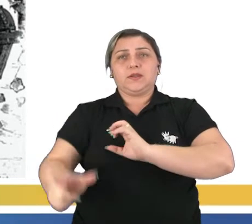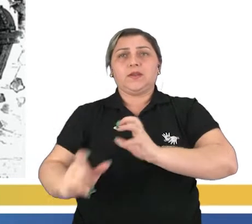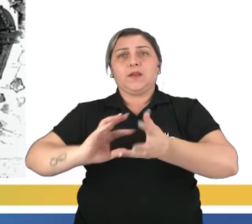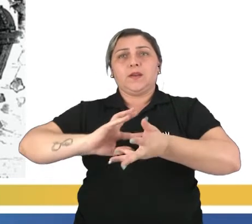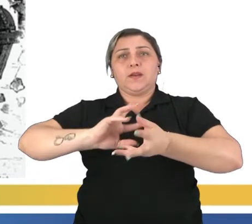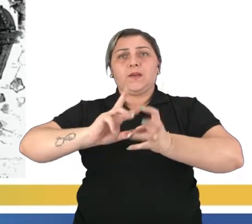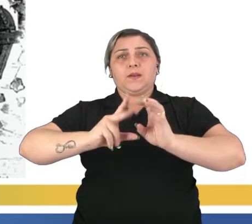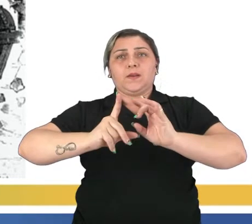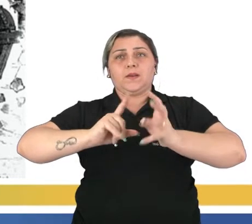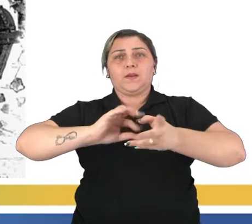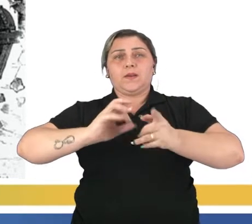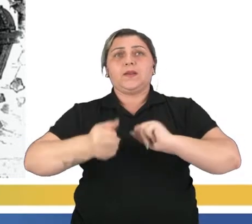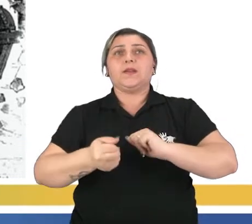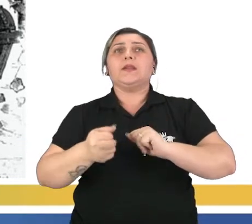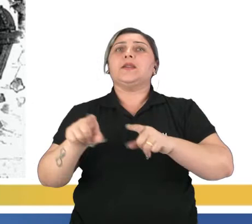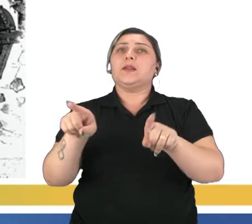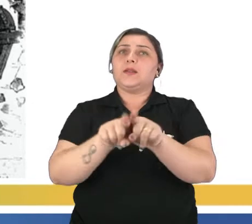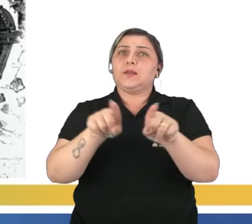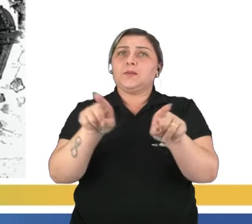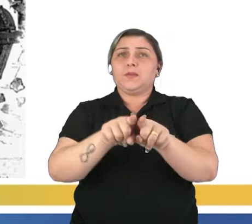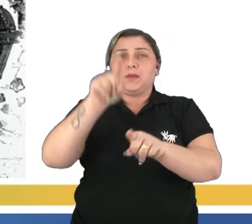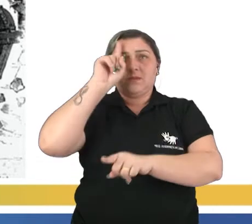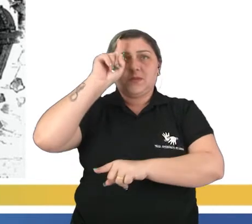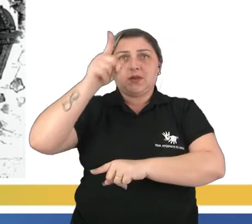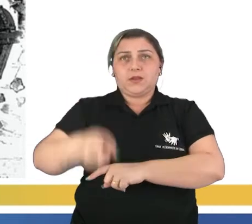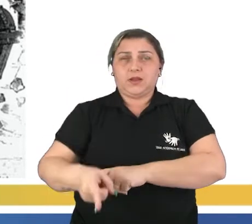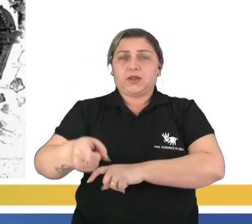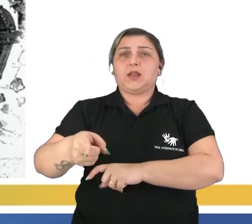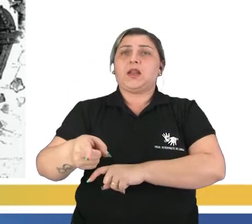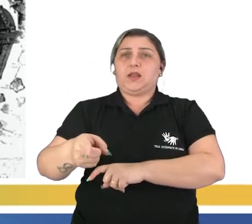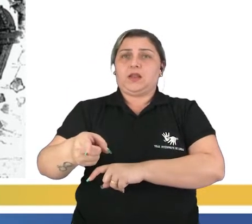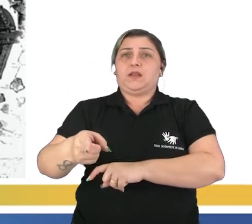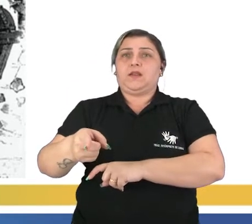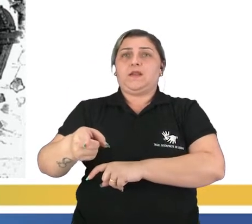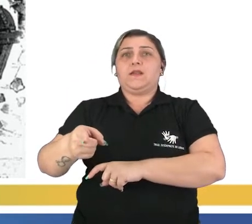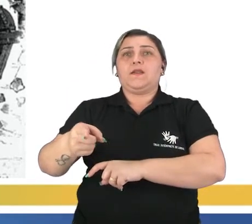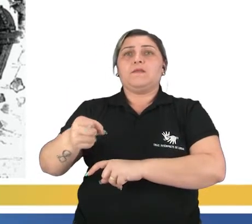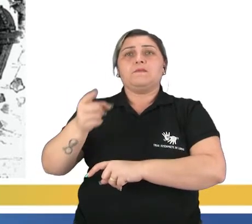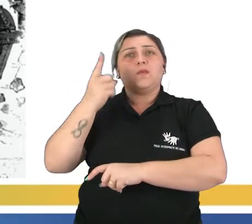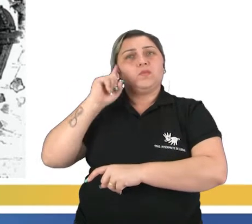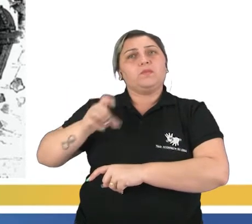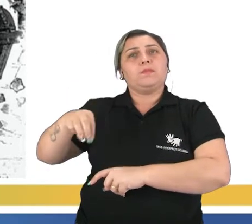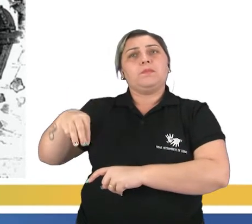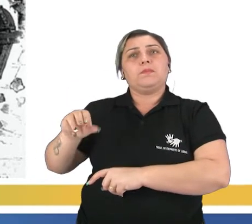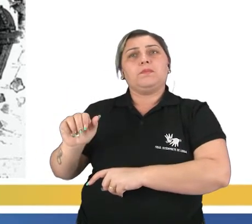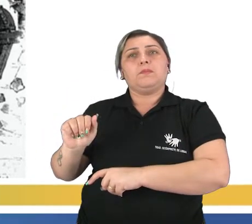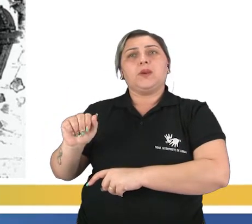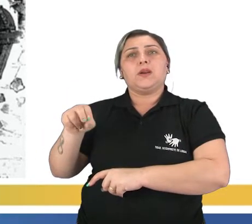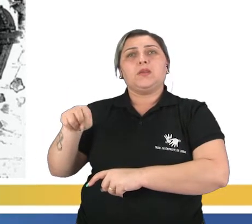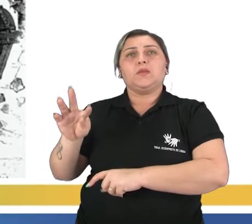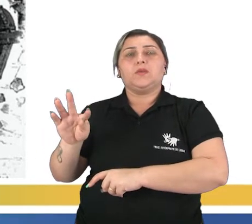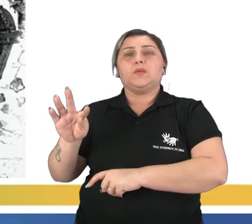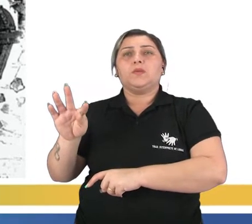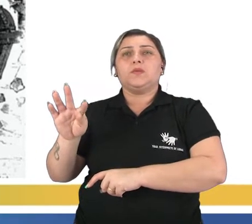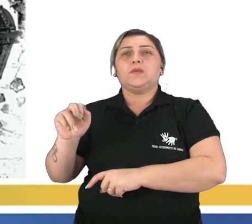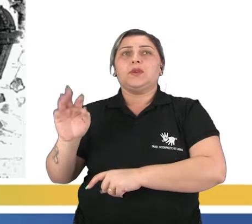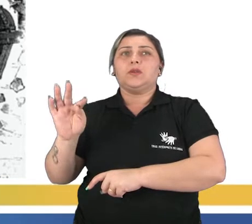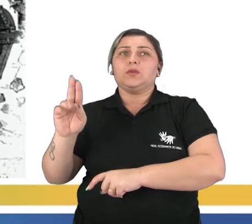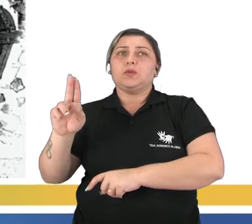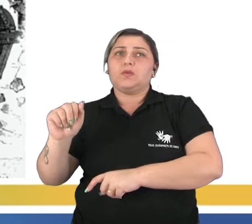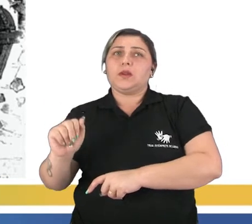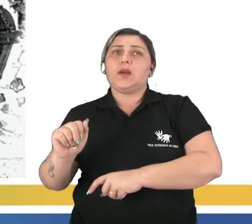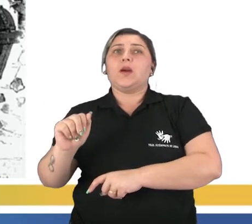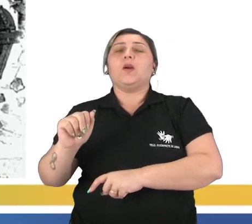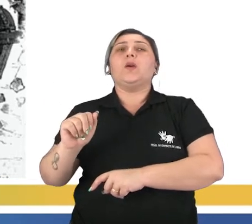manualmente, entretanto subordinados ao proprietário da manufatura. E aí a gente tem um motor a vapor que foi